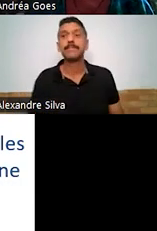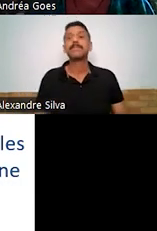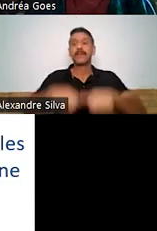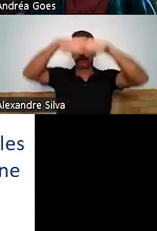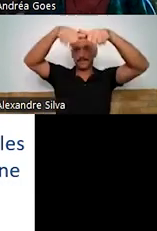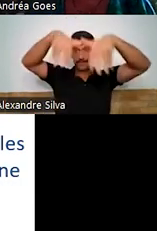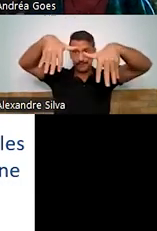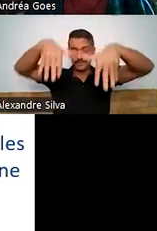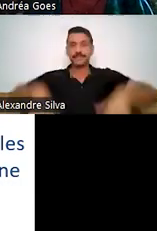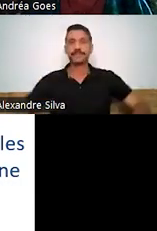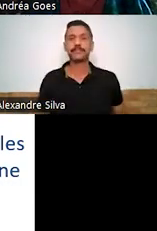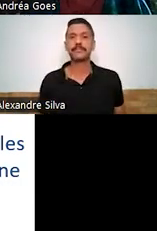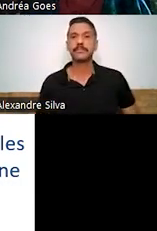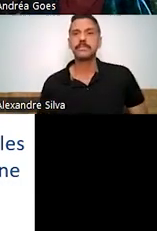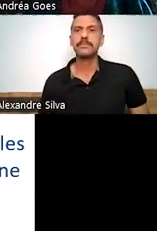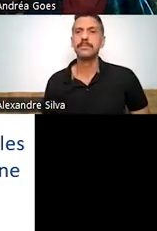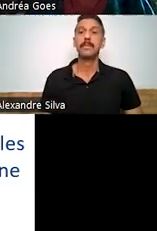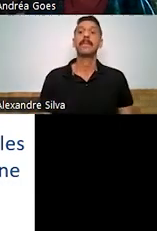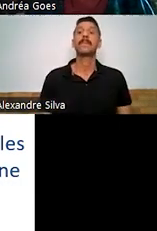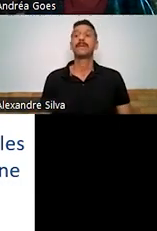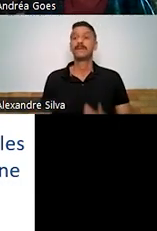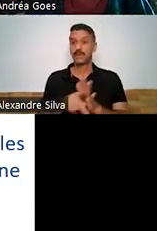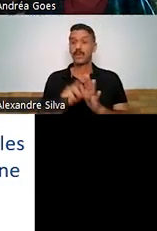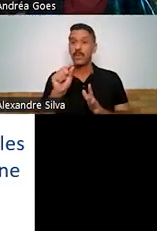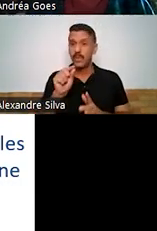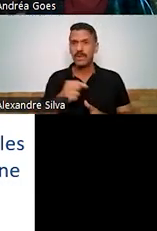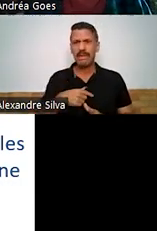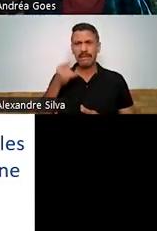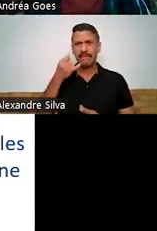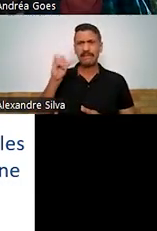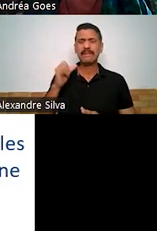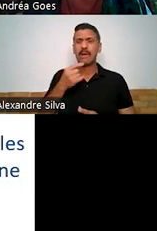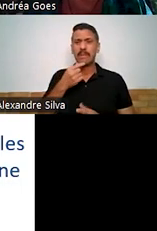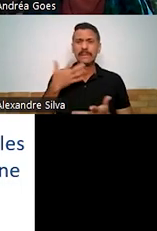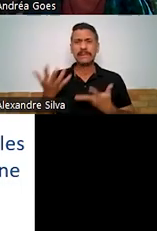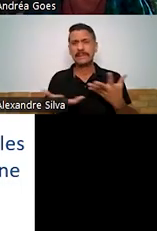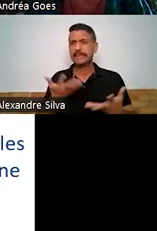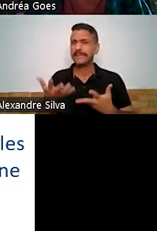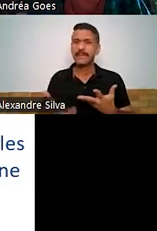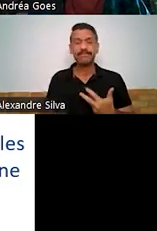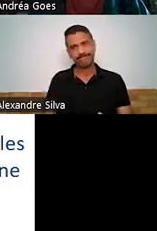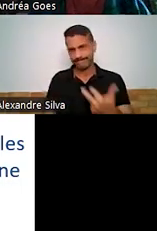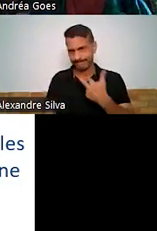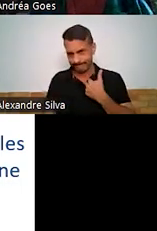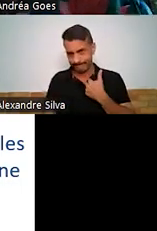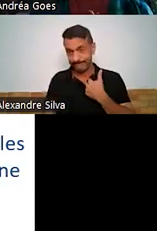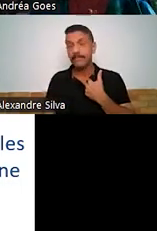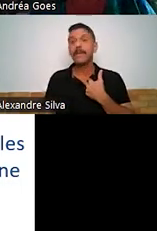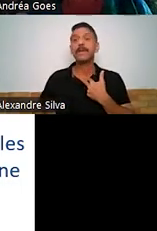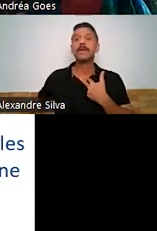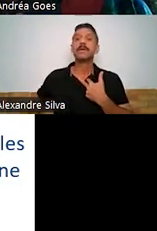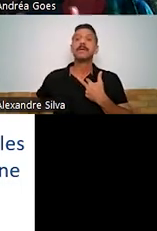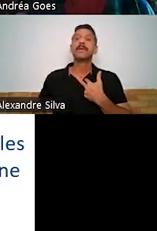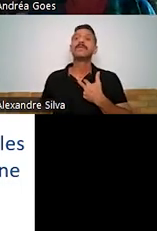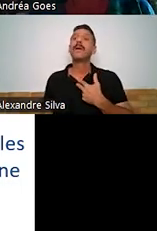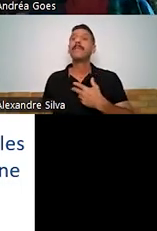genealógica. E então ela evita o marido durante um bom tempo, até que uma hora ela não consegue mais, porque ela tinha